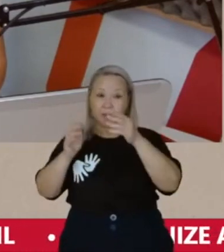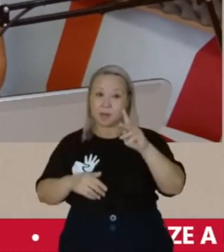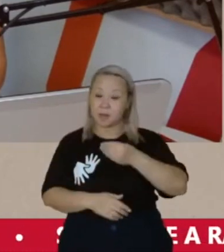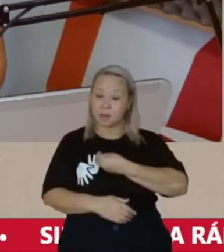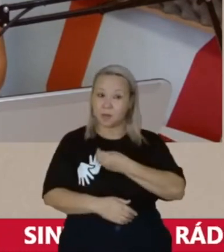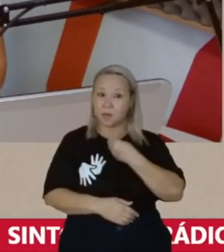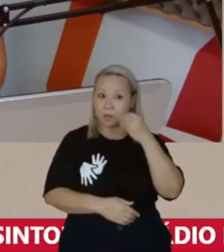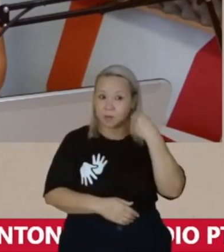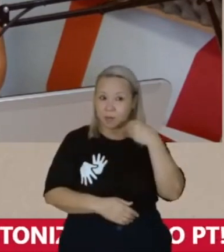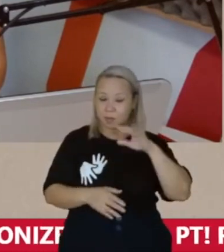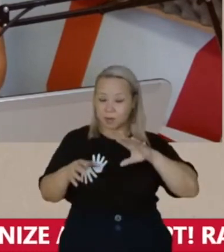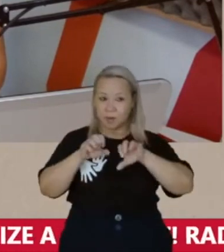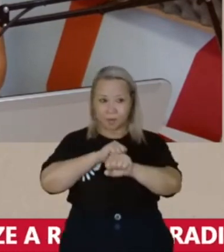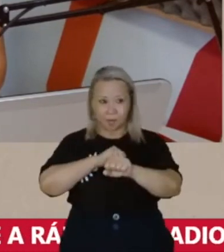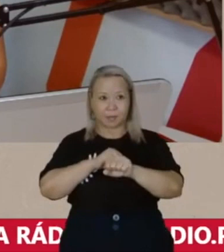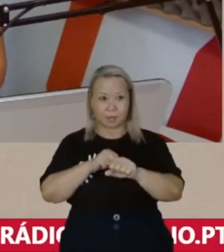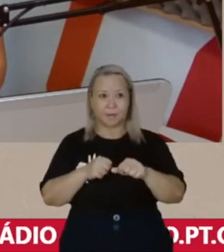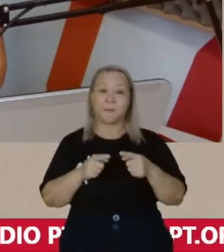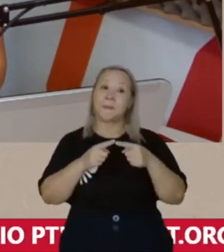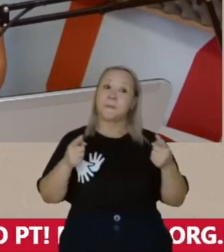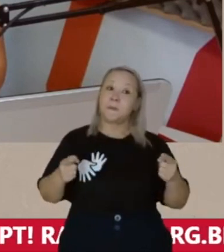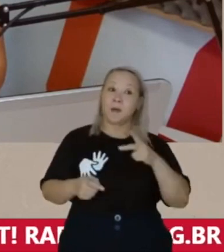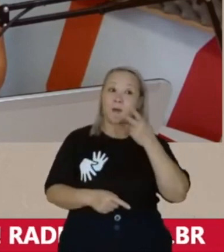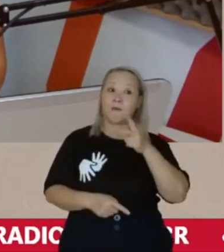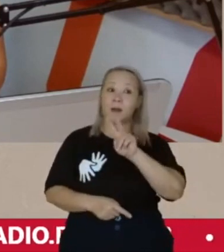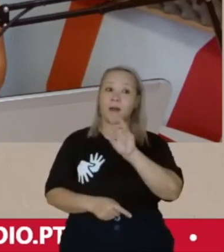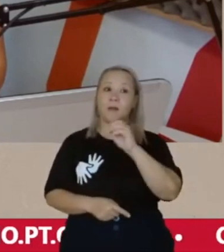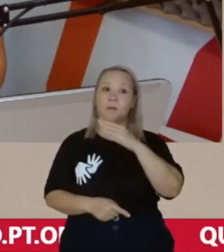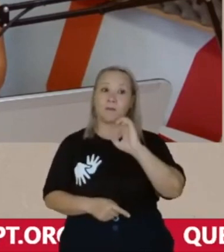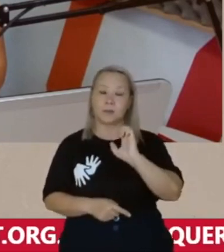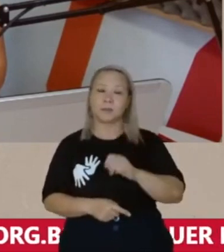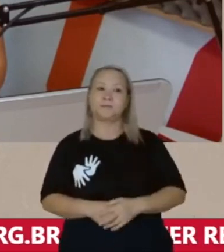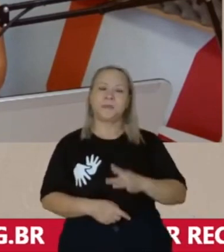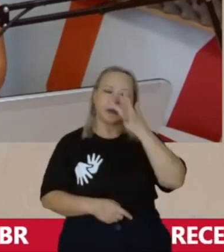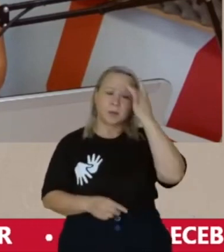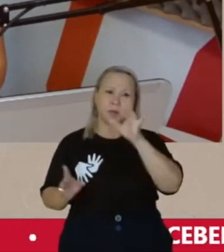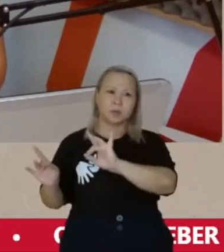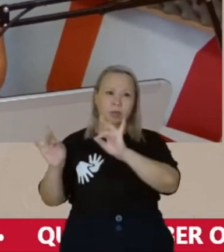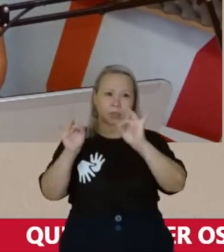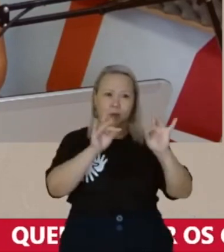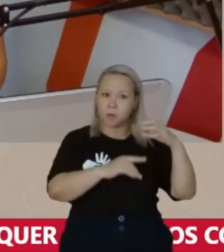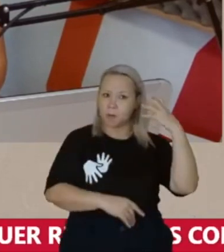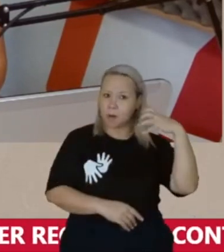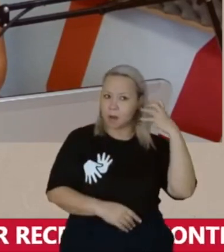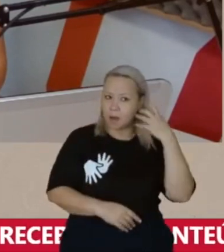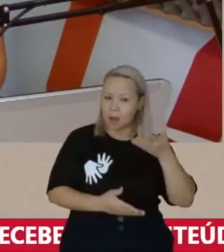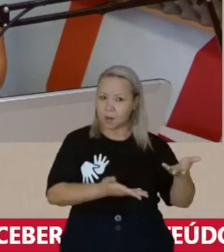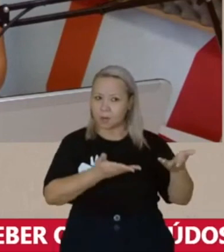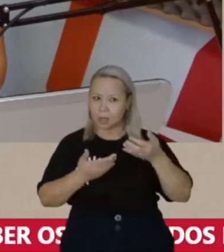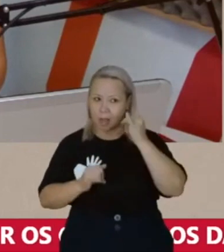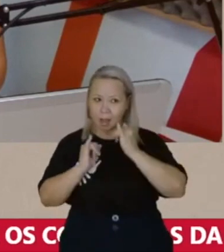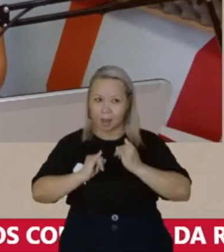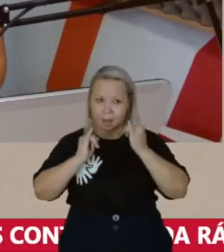chamá-la de você. E já quero dizer para as pessoas que nos acompanham pela rádio que atrás da imagem